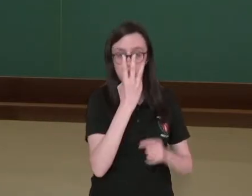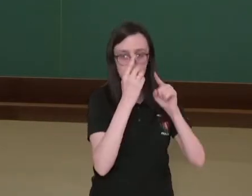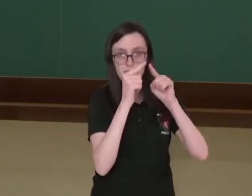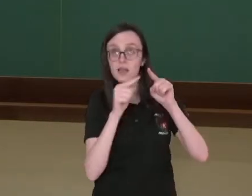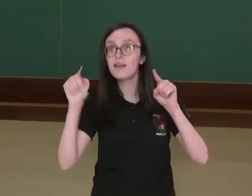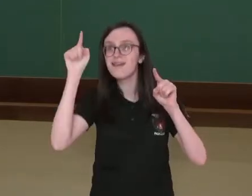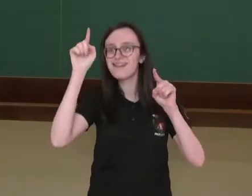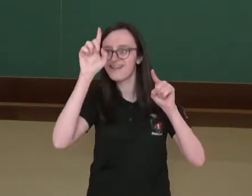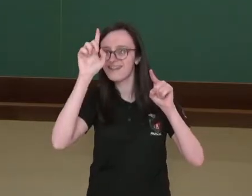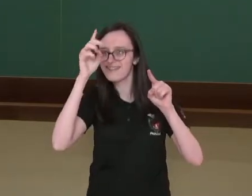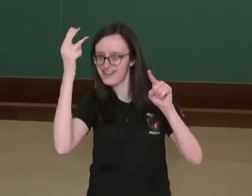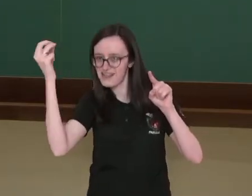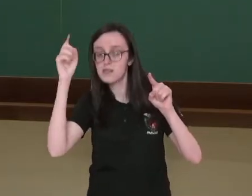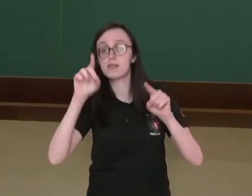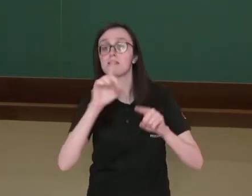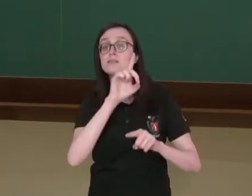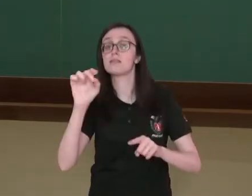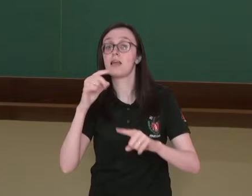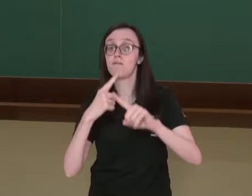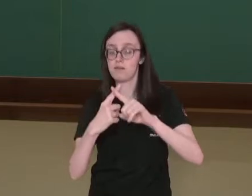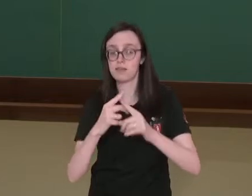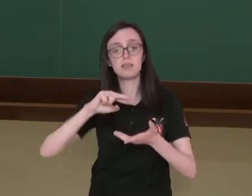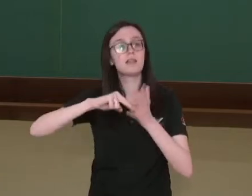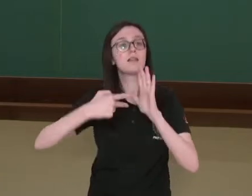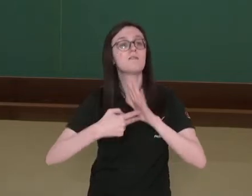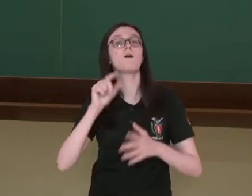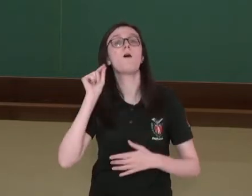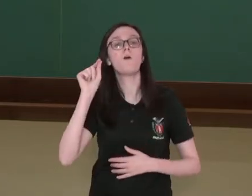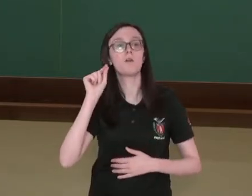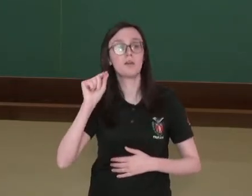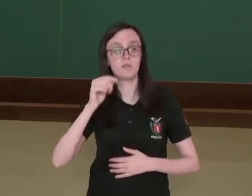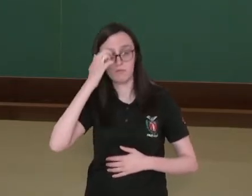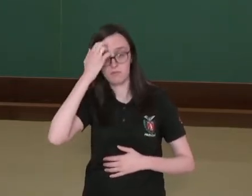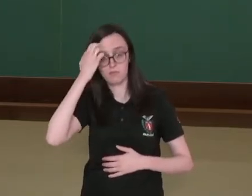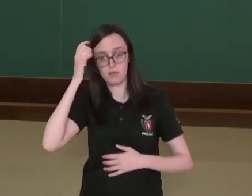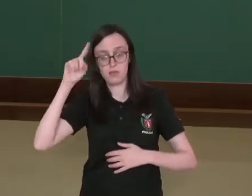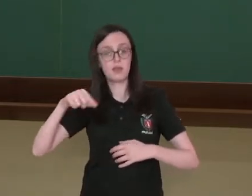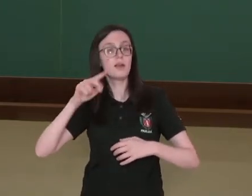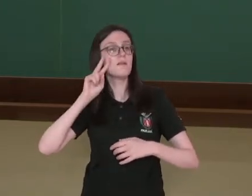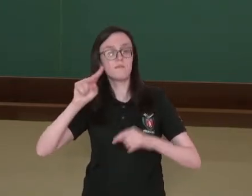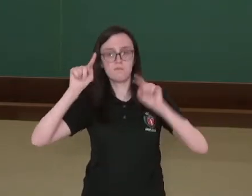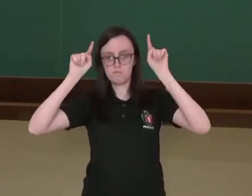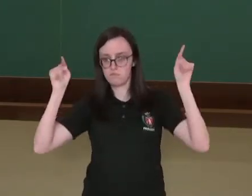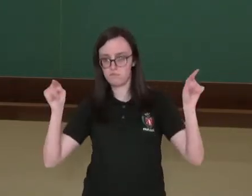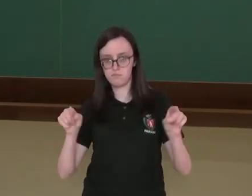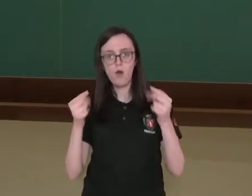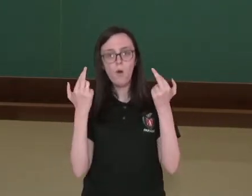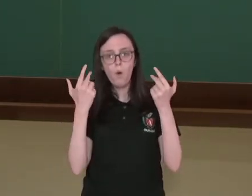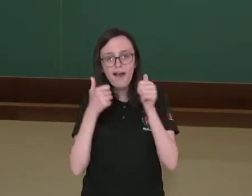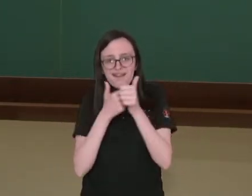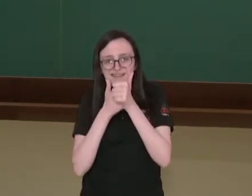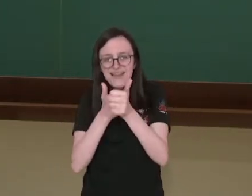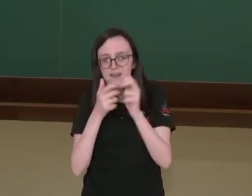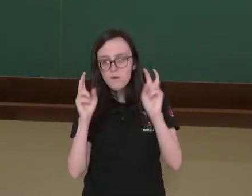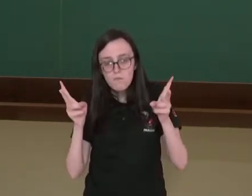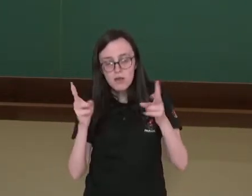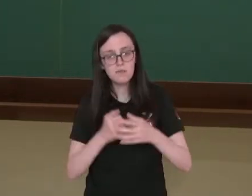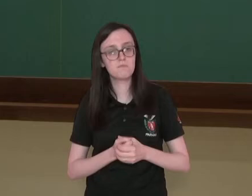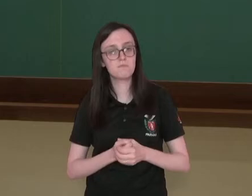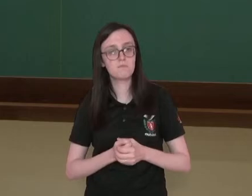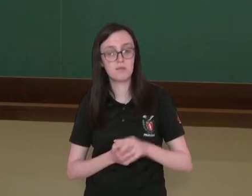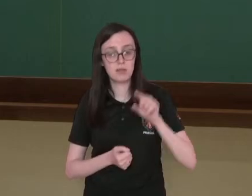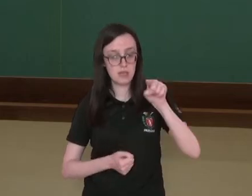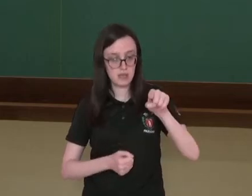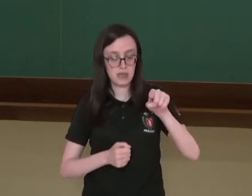100 vezes. Ou seja, aqui do outro lado, se ela é uma grandeza diretamente proporcional, aqui também